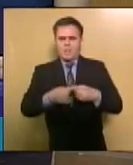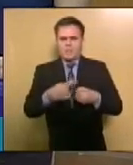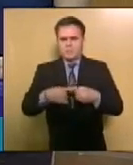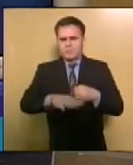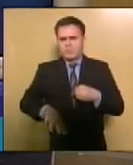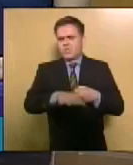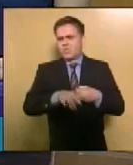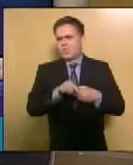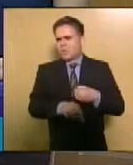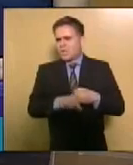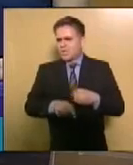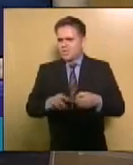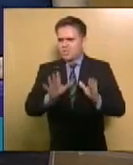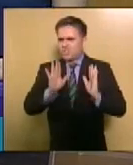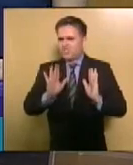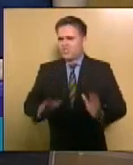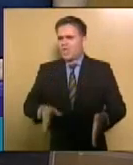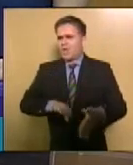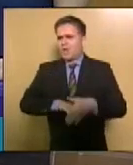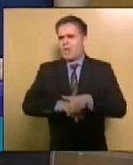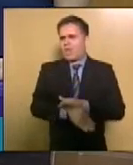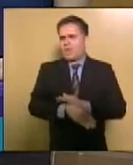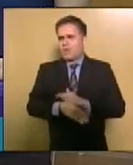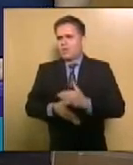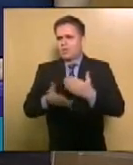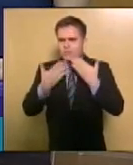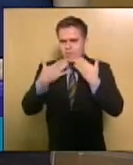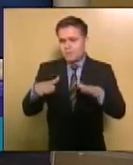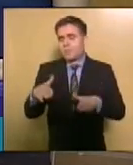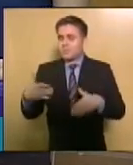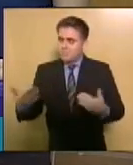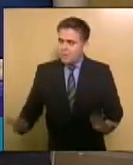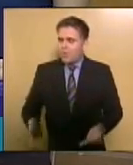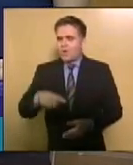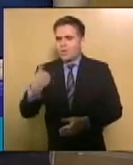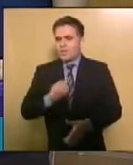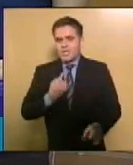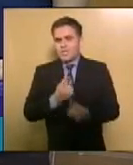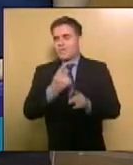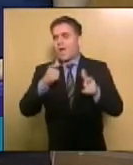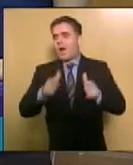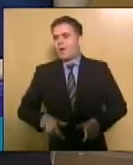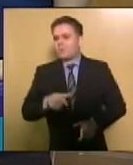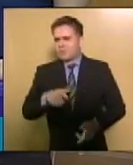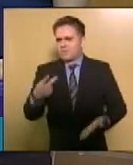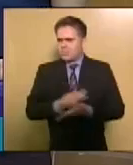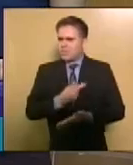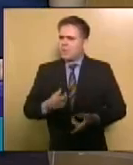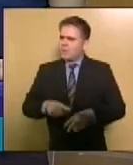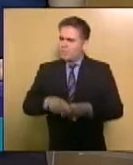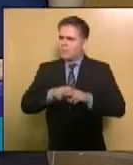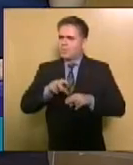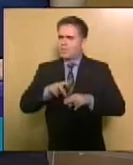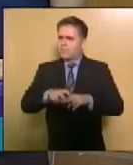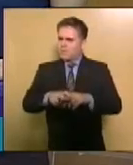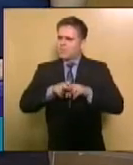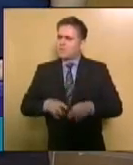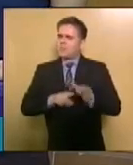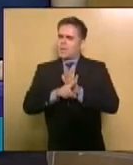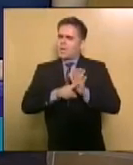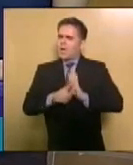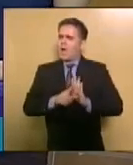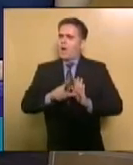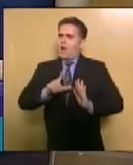muito conflagrado então é possível a gente sabe onde as coisas acontecem é possível fazer políticas a partir de Diagnósticos prévios